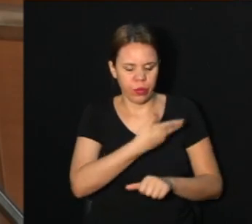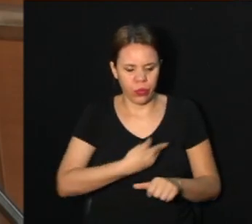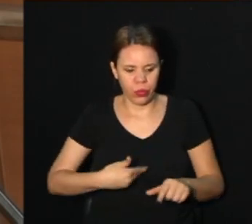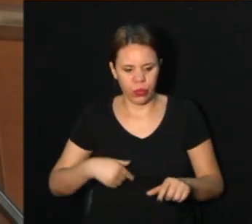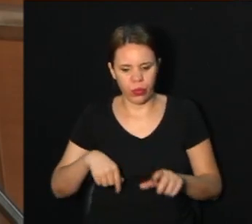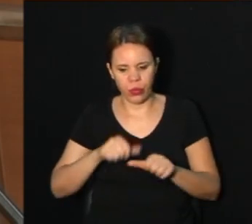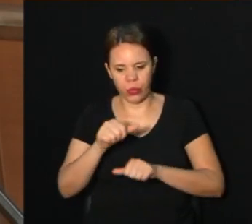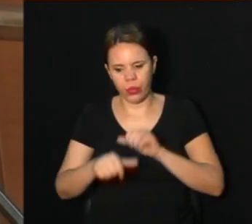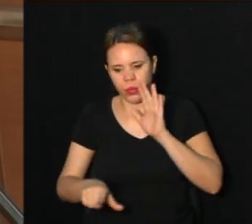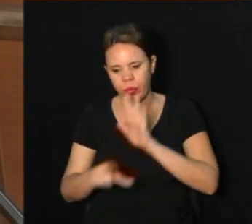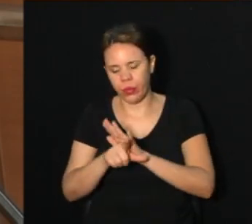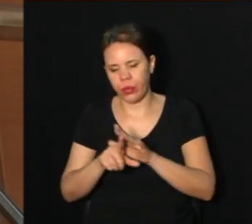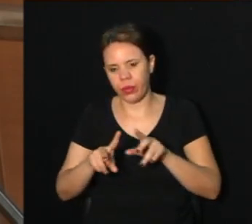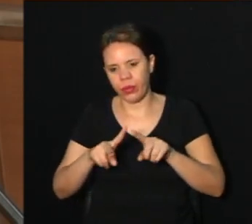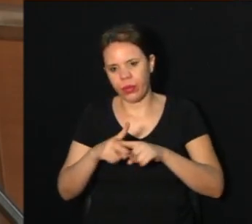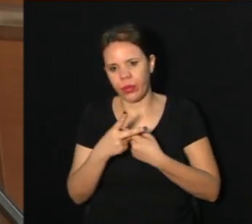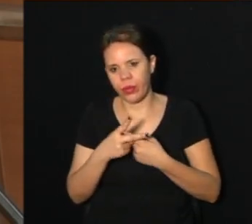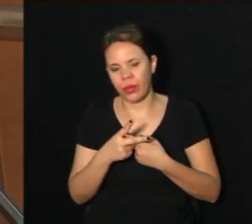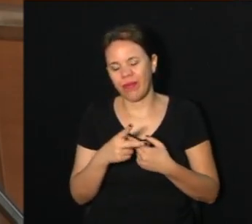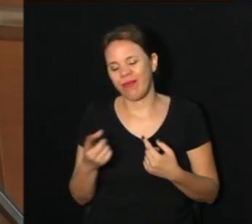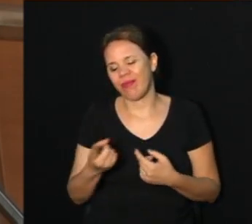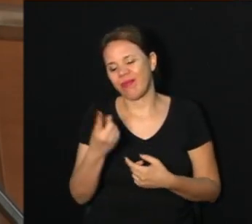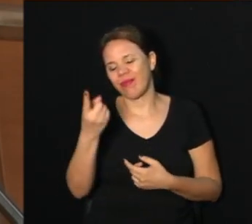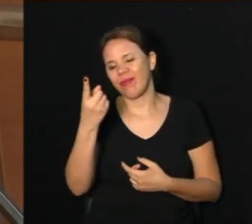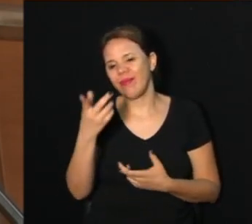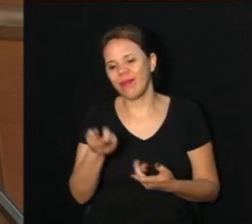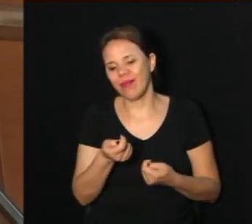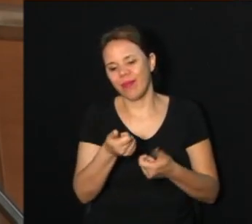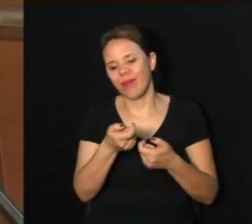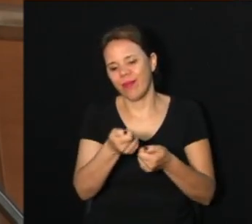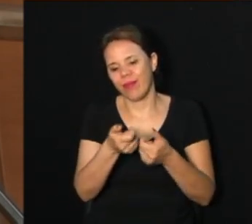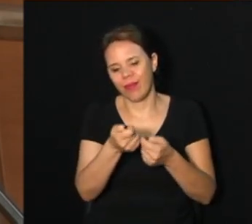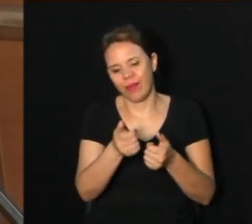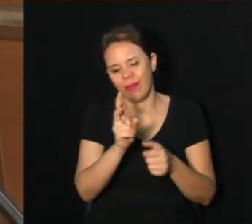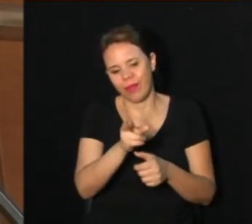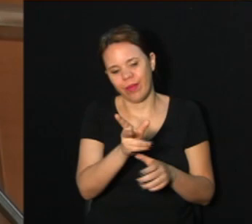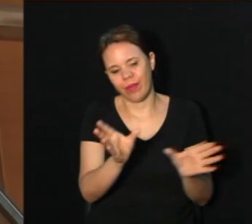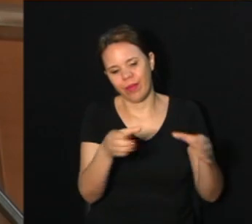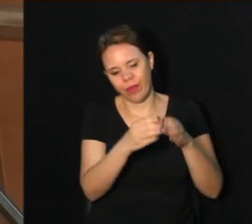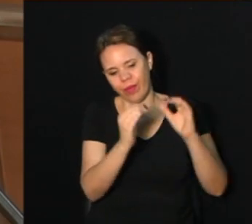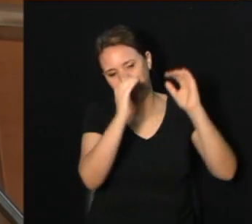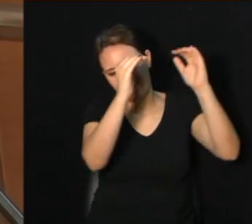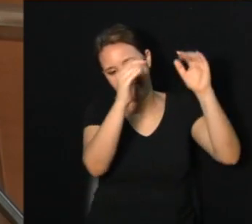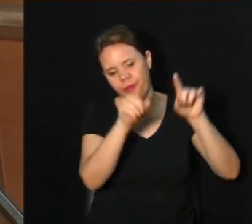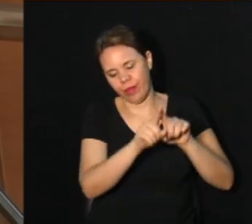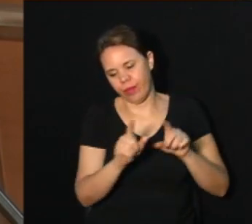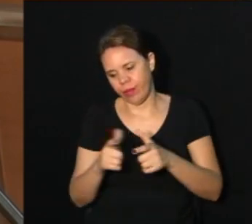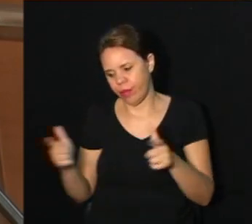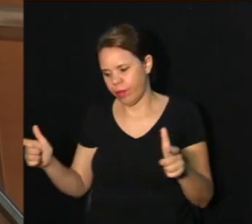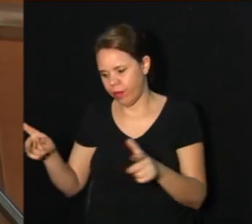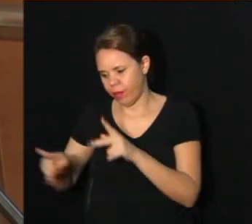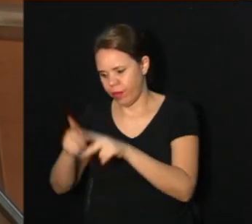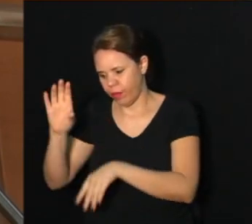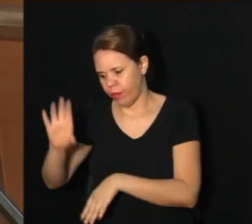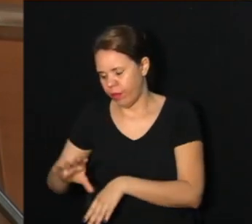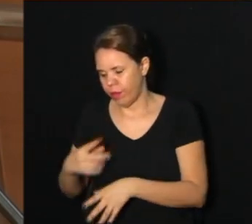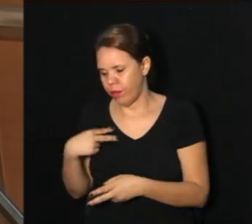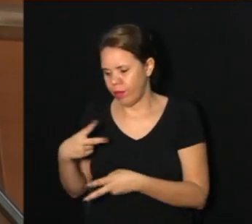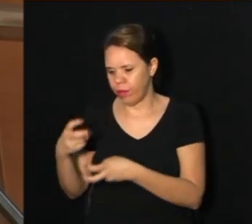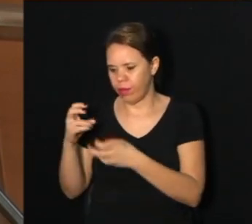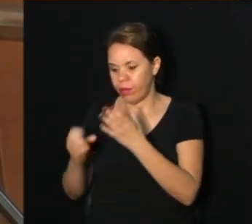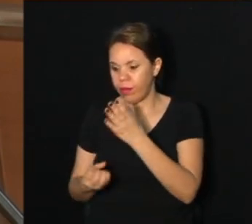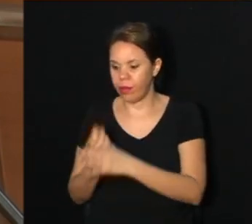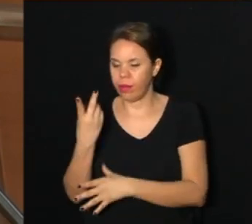para corrigi-las, eternamente privilegiaremos sempre uma elite em relação à grande maioria, e vemos o que está acontecendo no